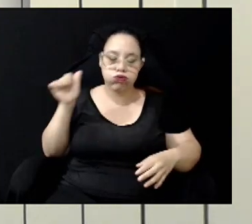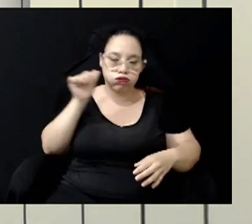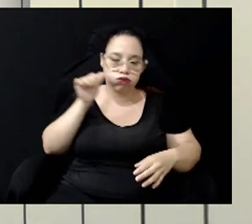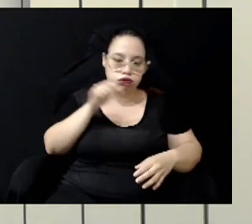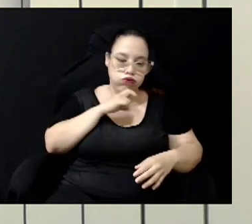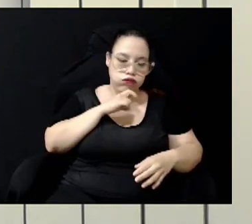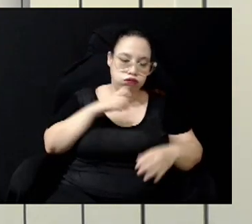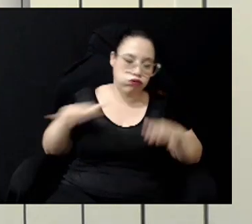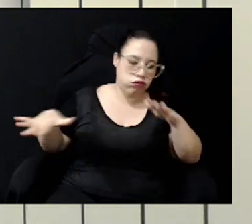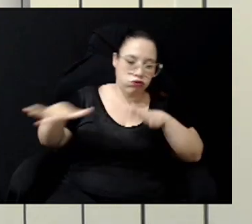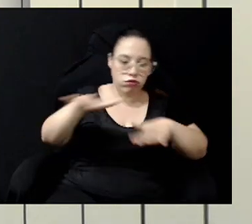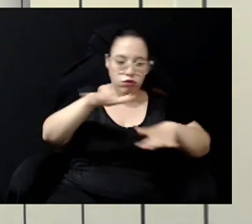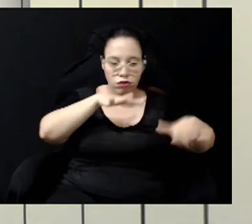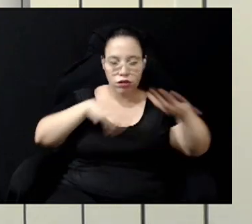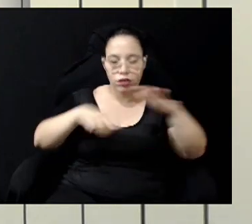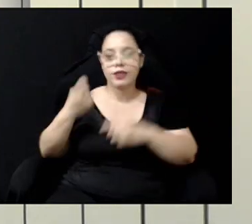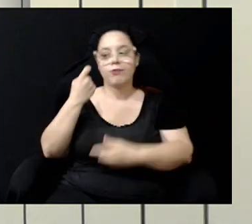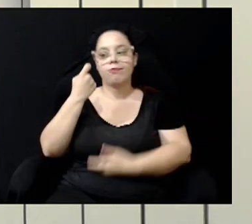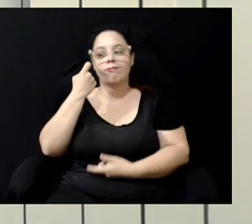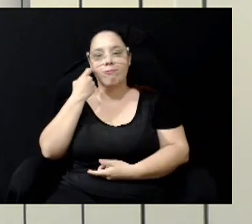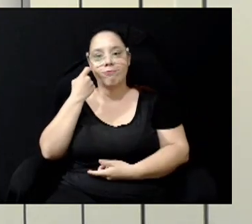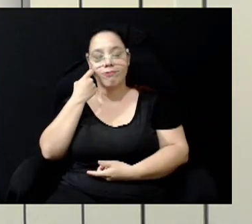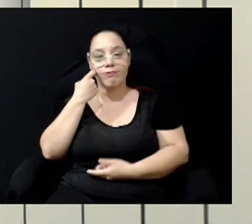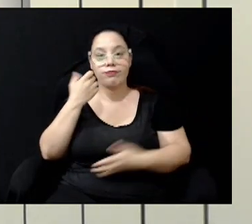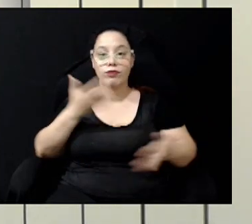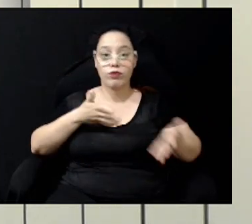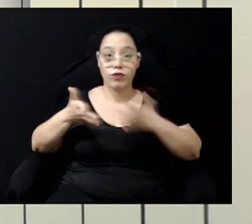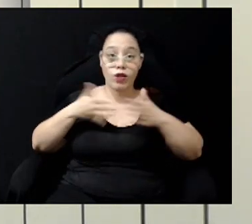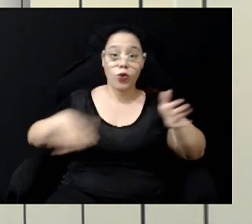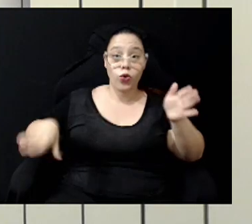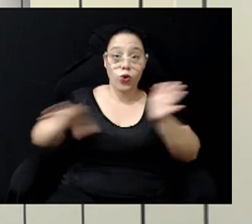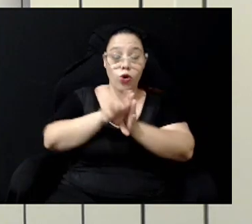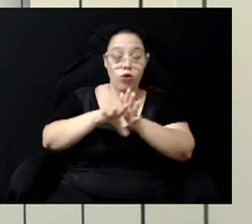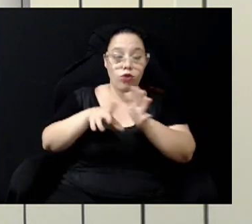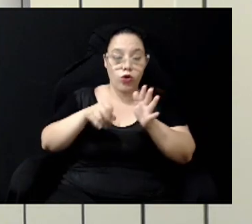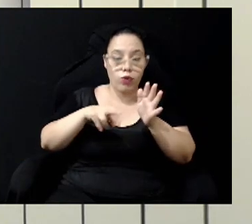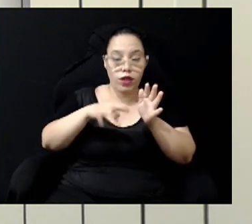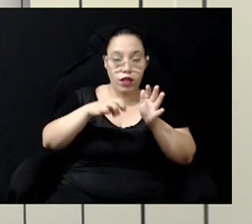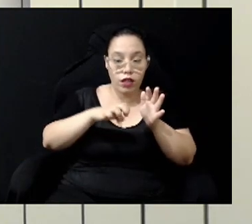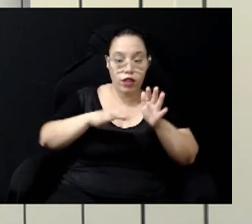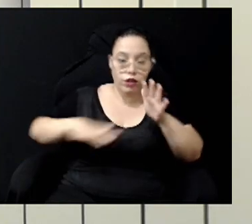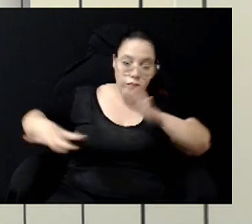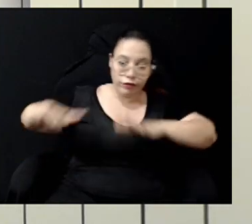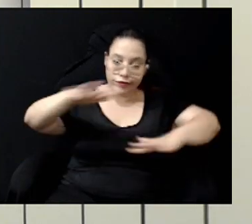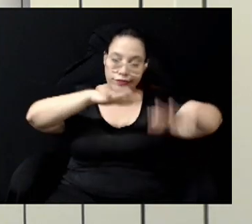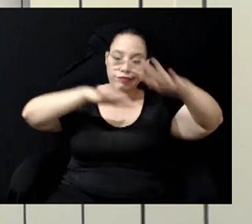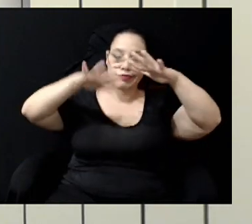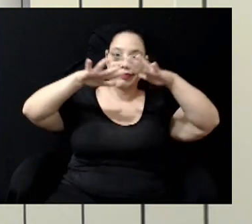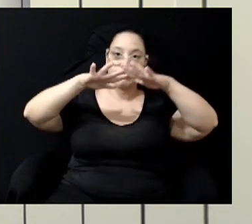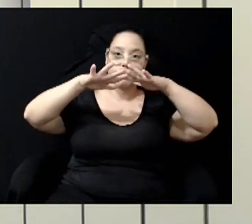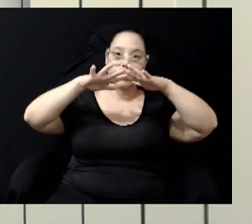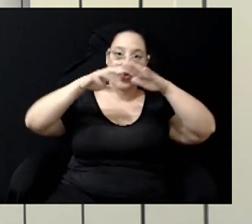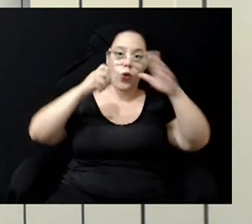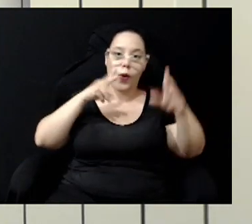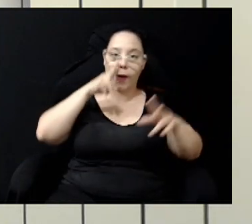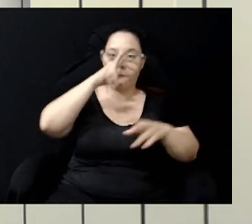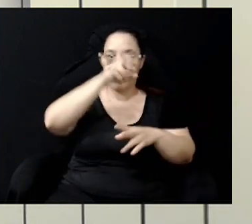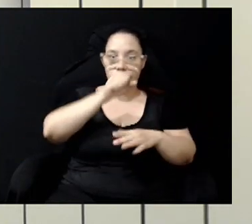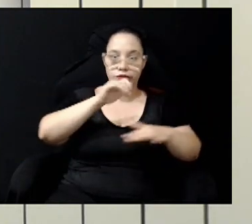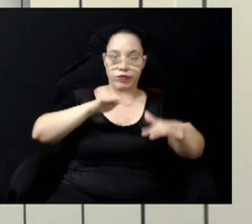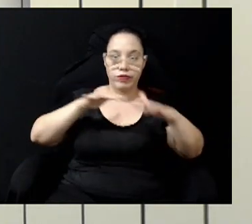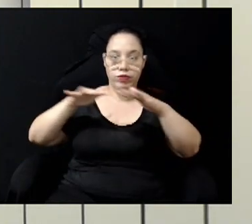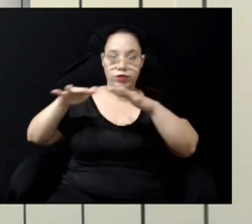longo desta sexta-feira contribuiu com a entrada de umidade na atmosfera regional e reforçou as áreas de